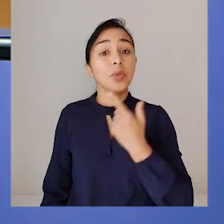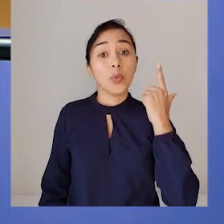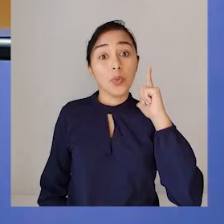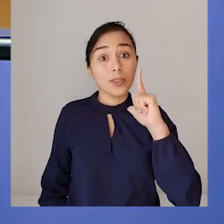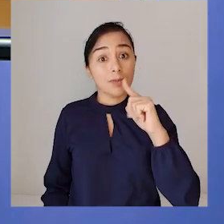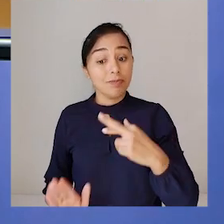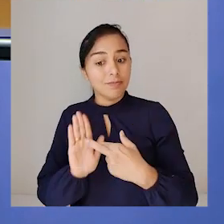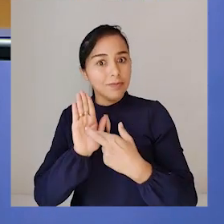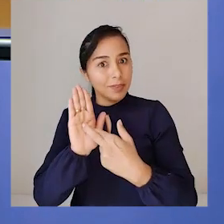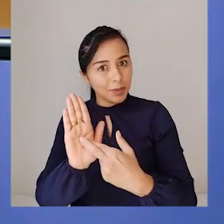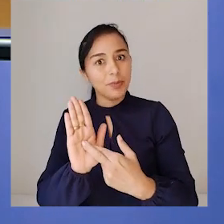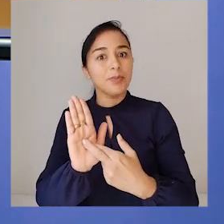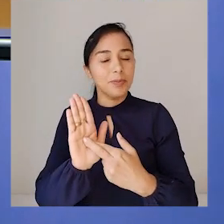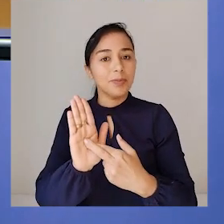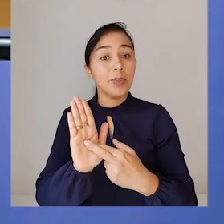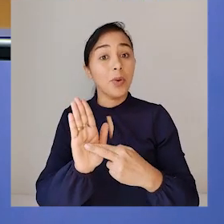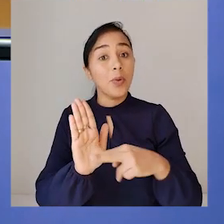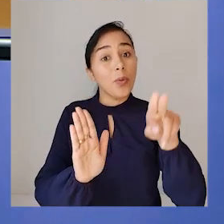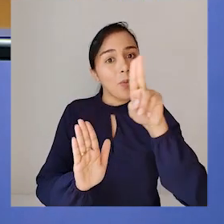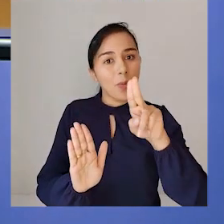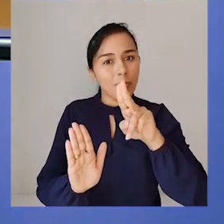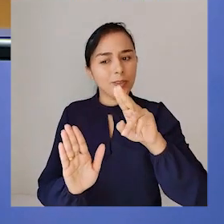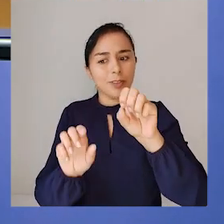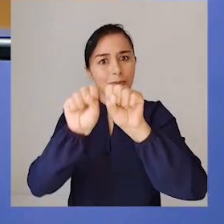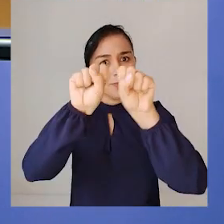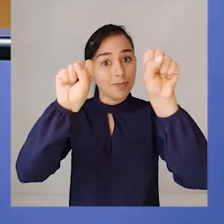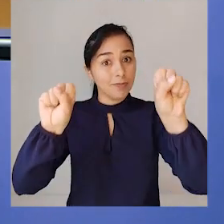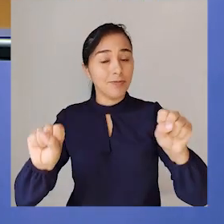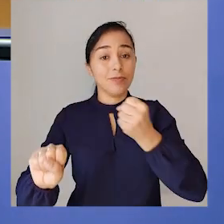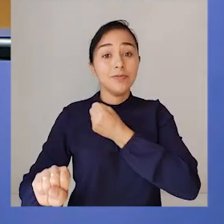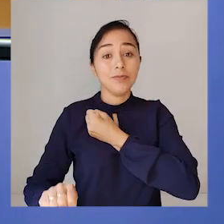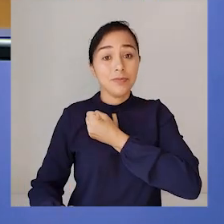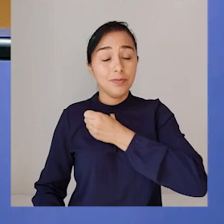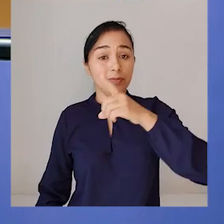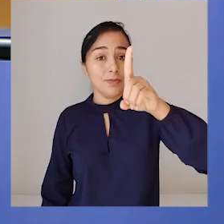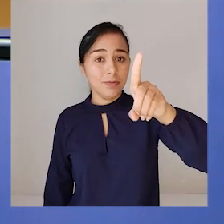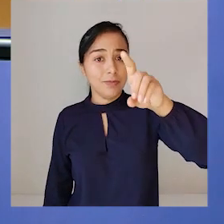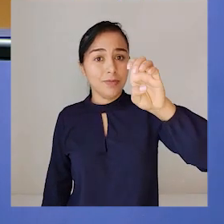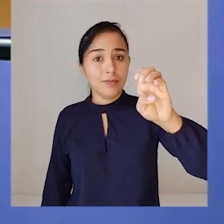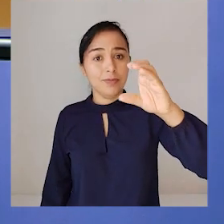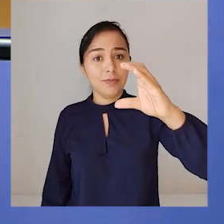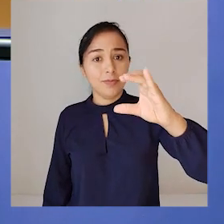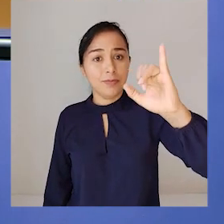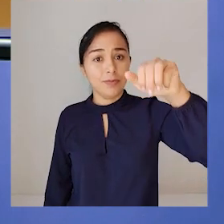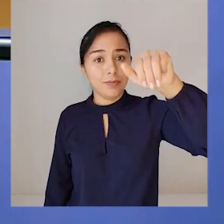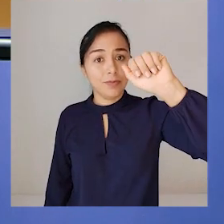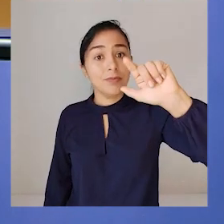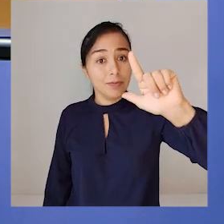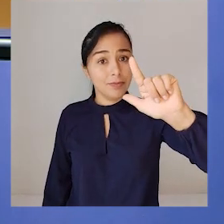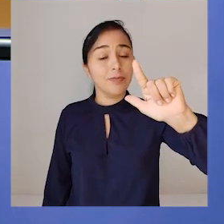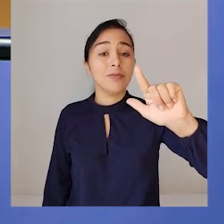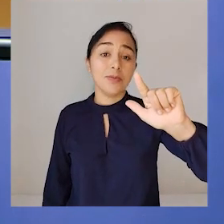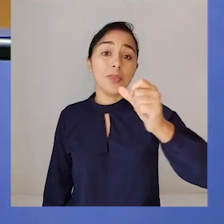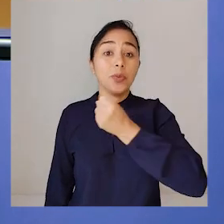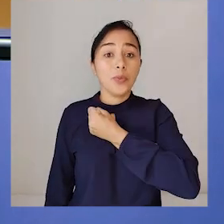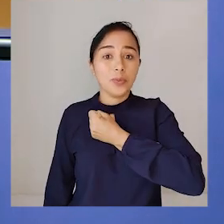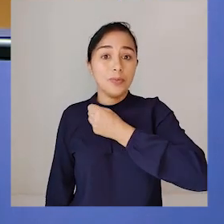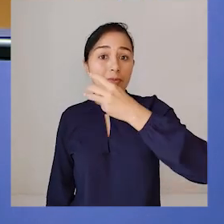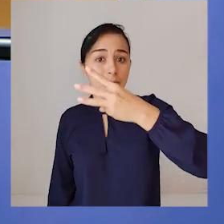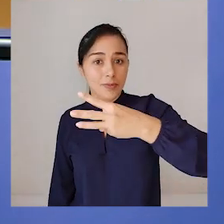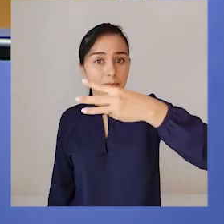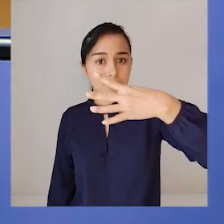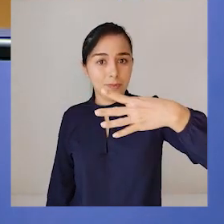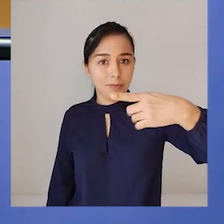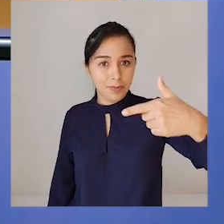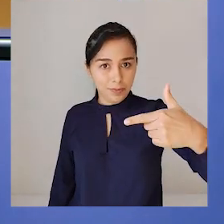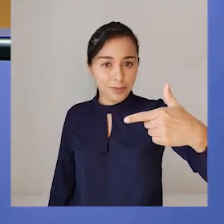representação a partir desse princípio do sistema de numeração decimal, que é exatamente o número